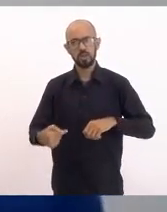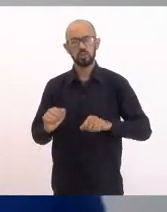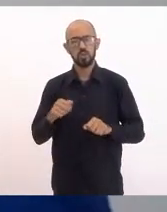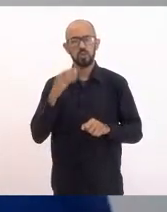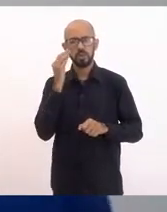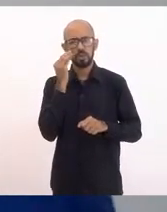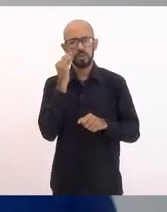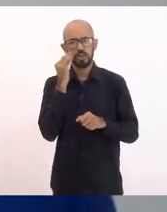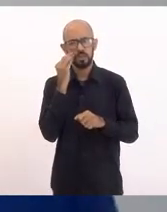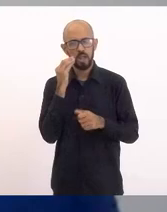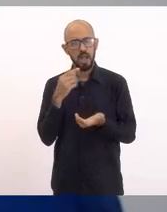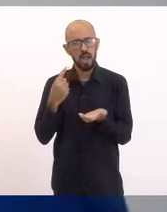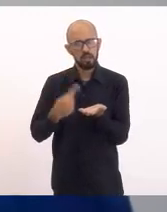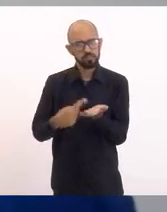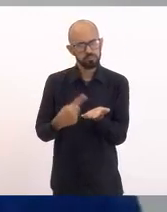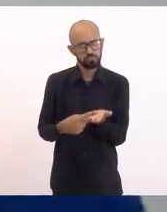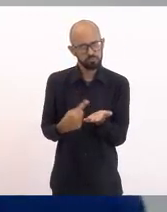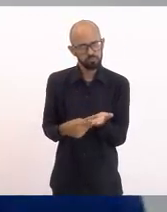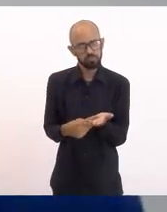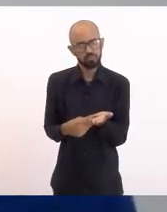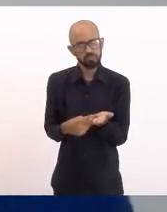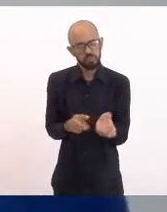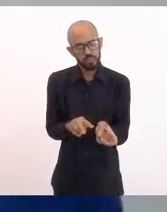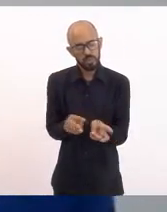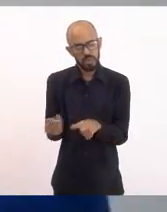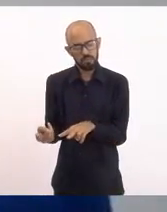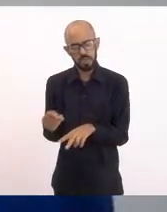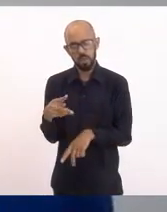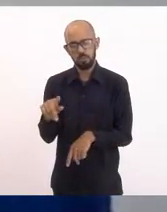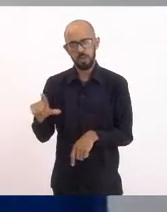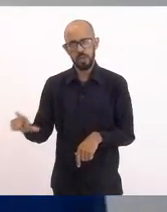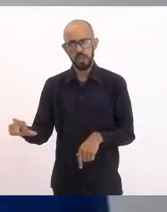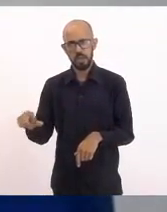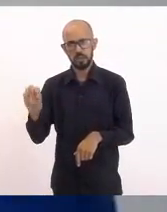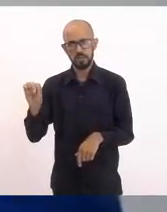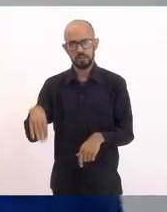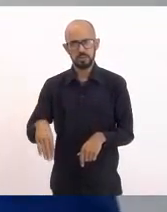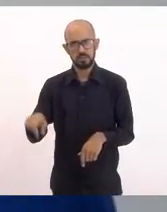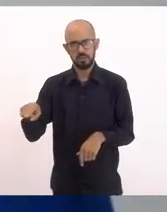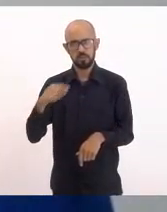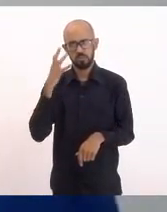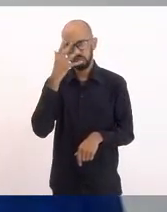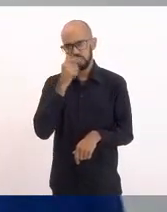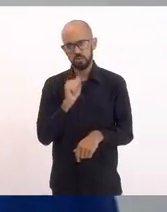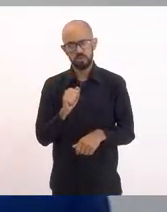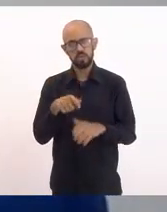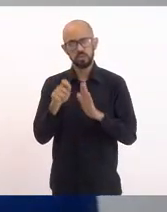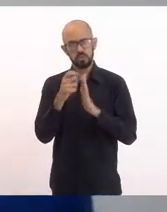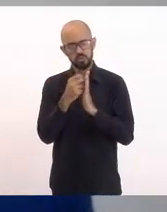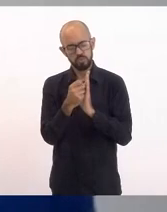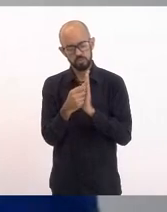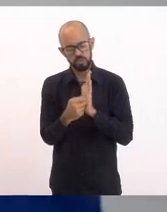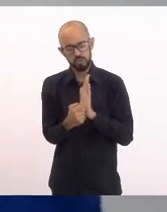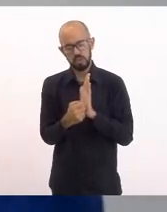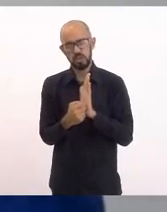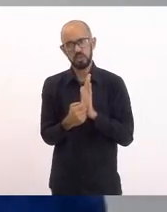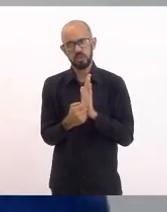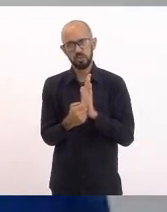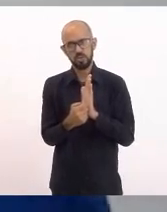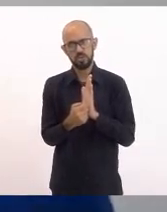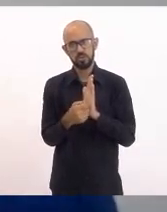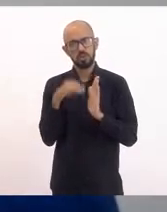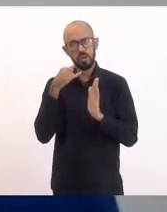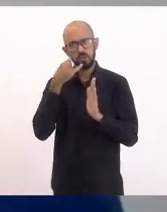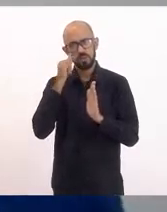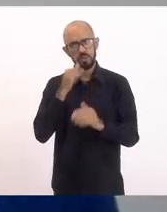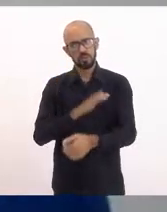equacionar um erro formal e encaminhar um PL, né, bonito, bem escrito, e que não seja eivado de vício,